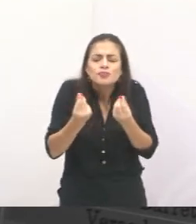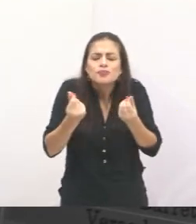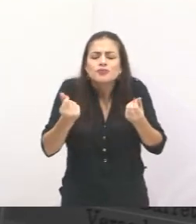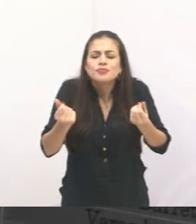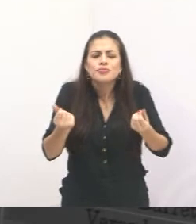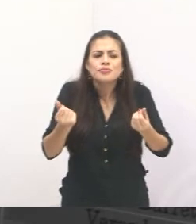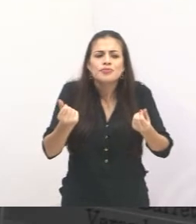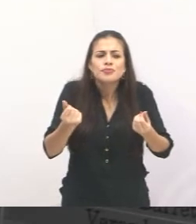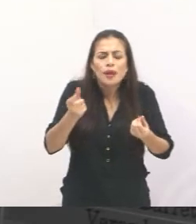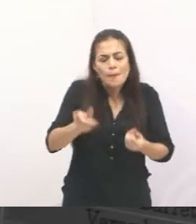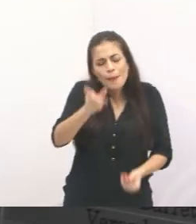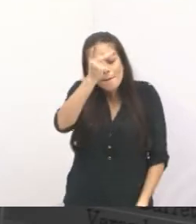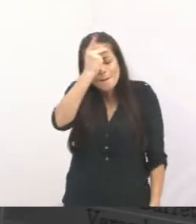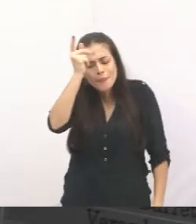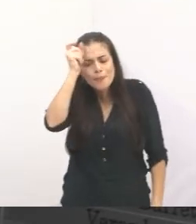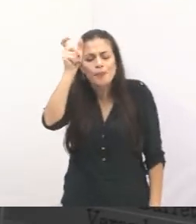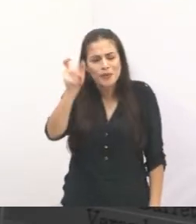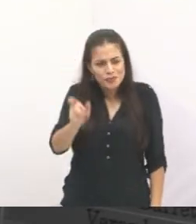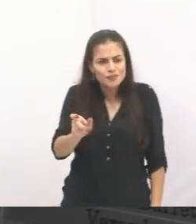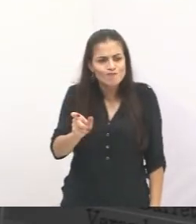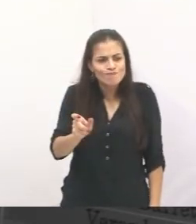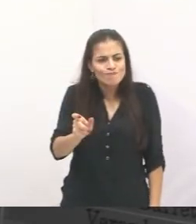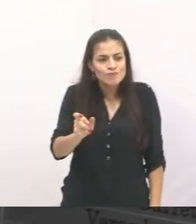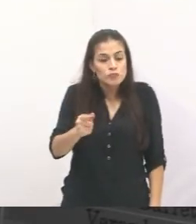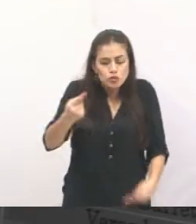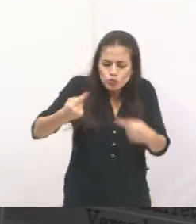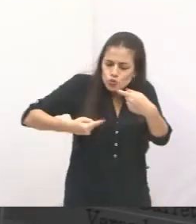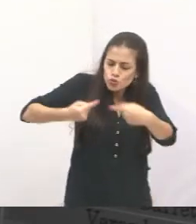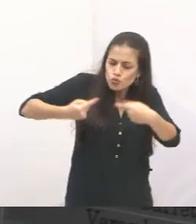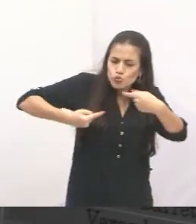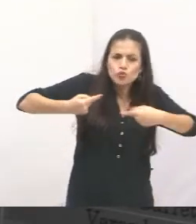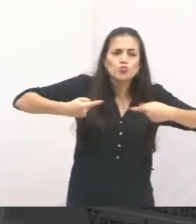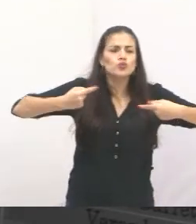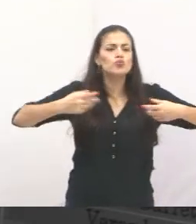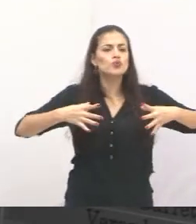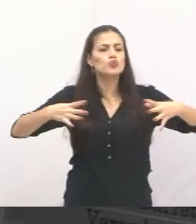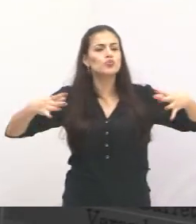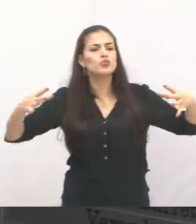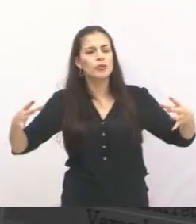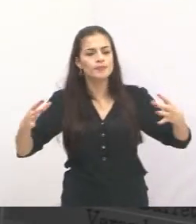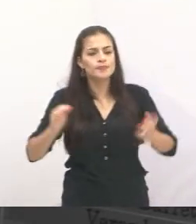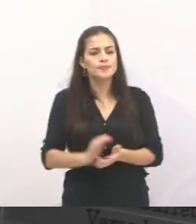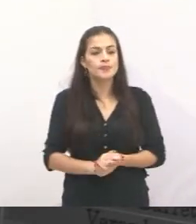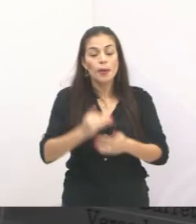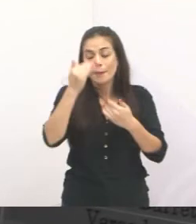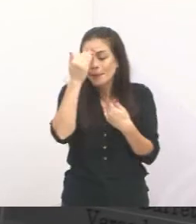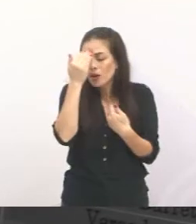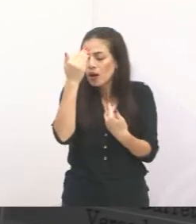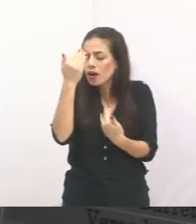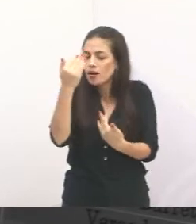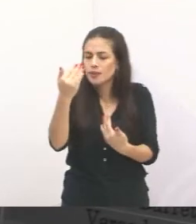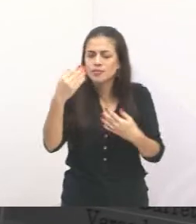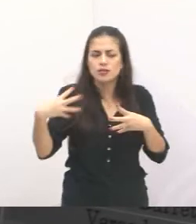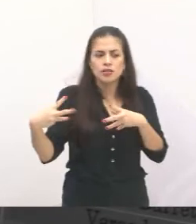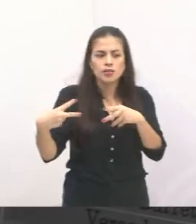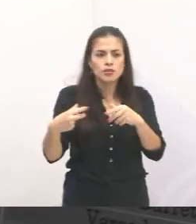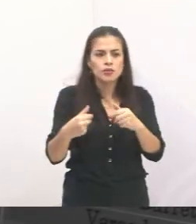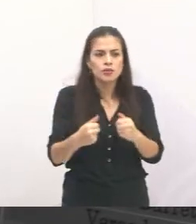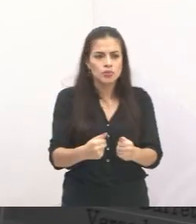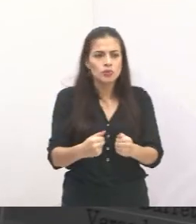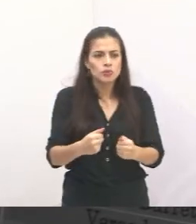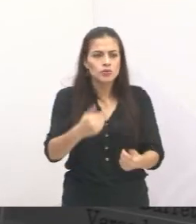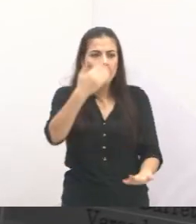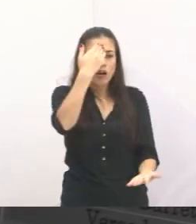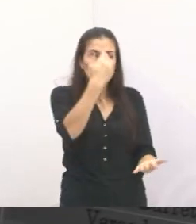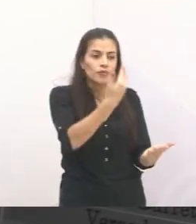de ampliar a discussão. Então, muito obrigado a todos que confiaram